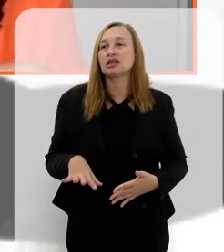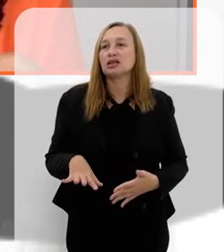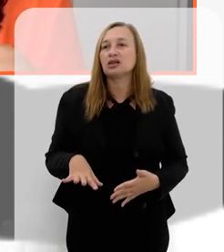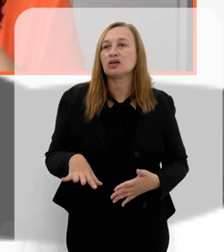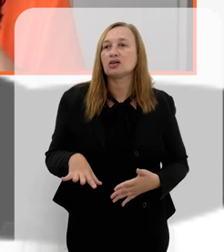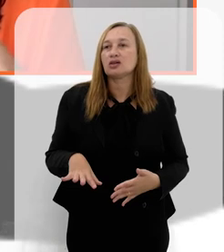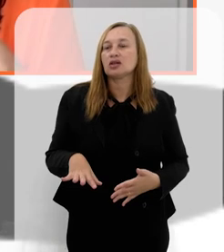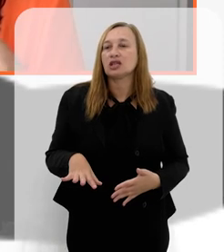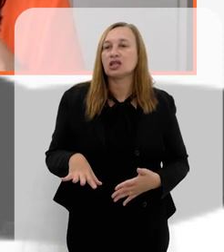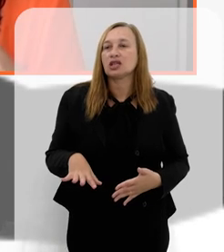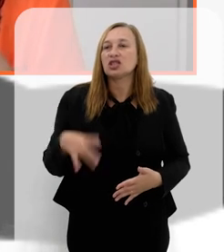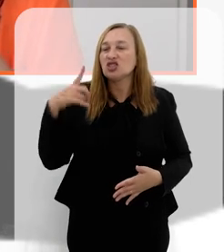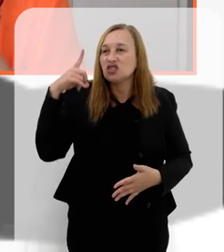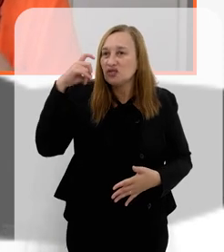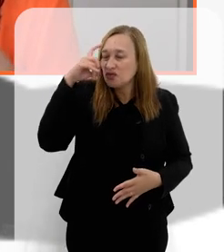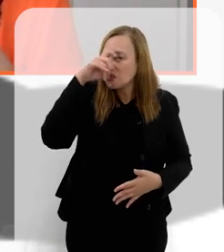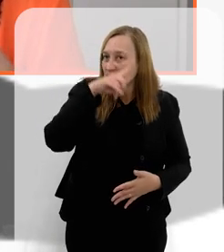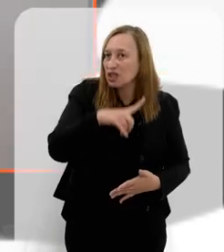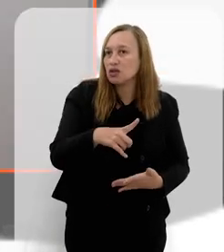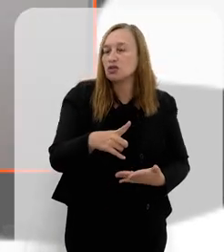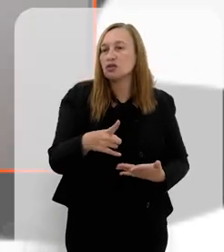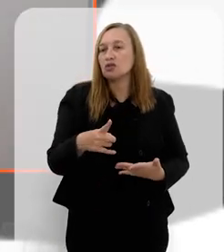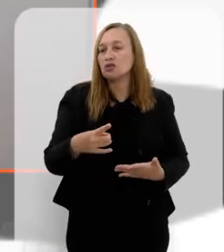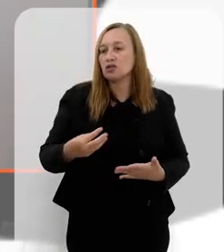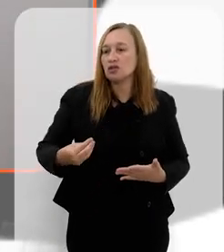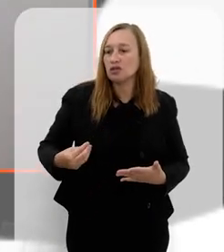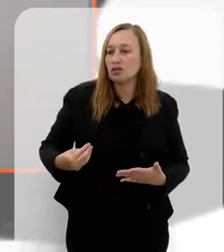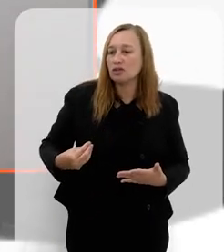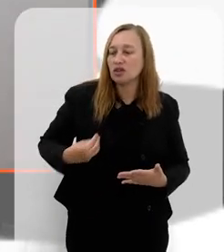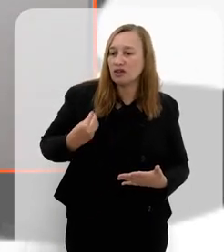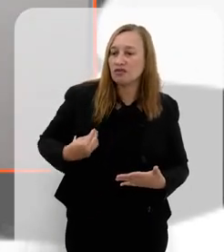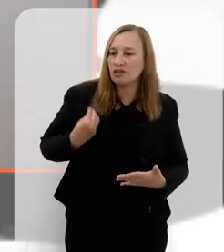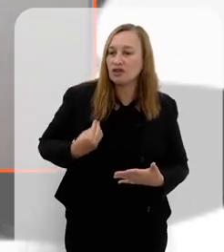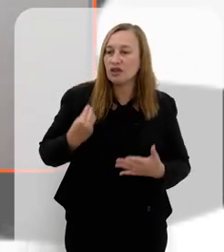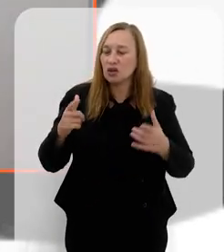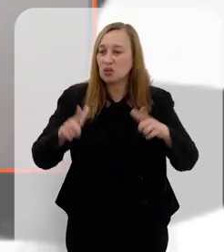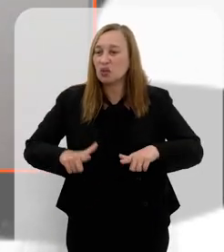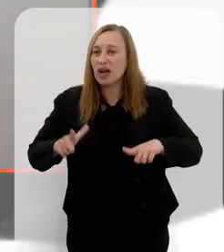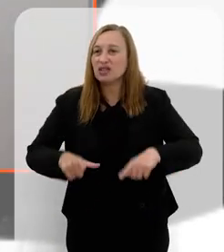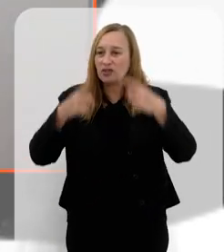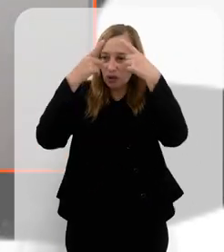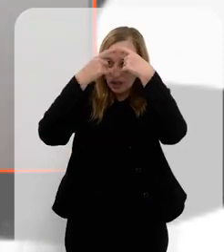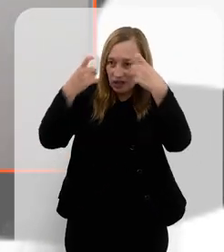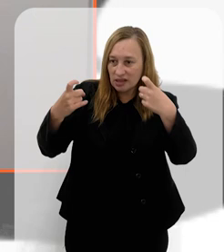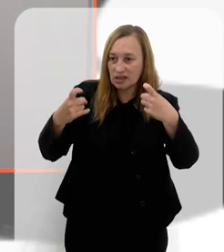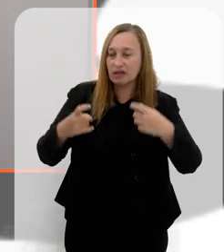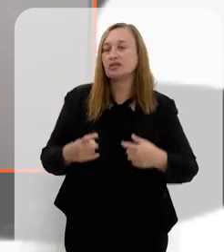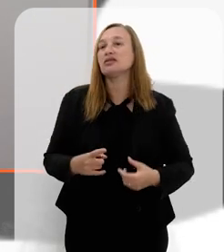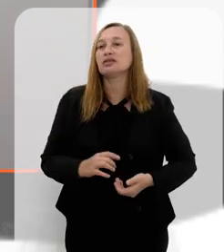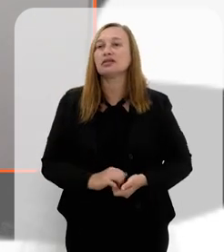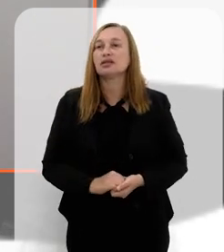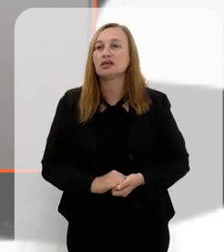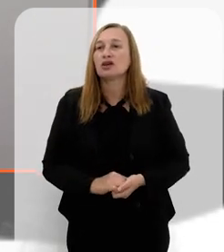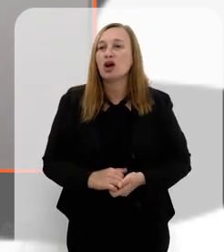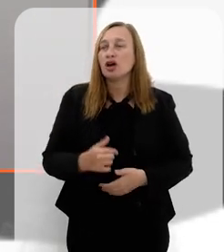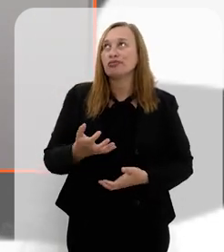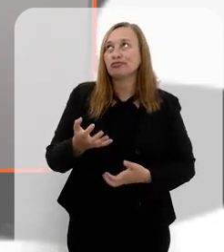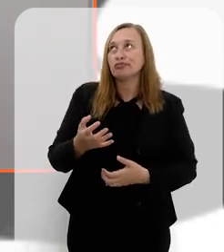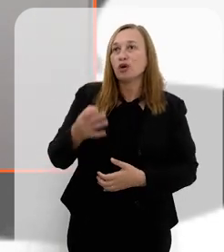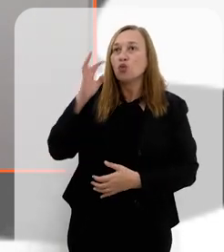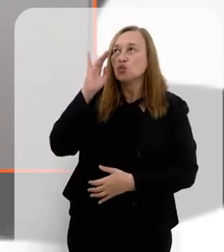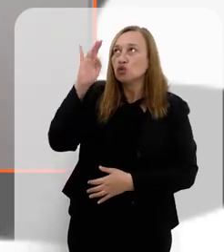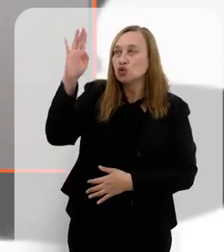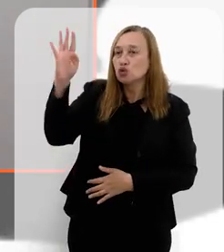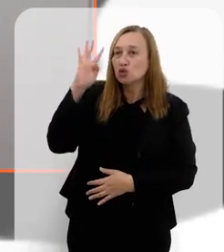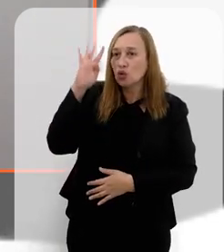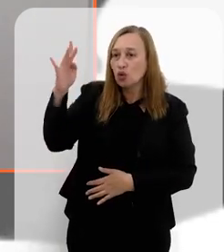às vezes que vivem num ambiente desfavorável, né? Inclusive, o meu sonho de